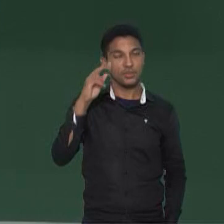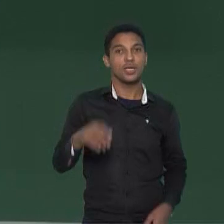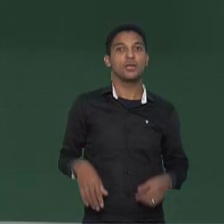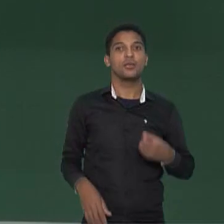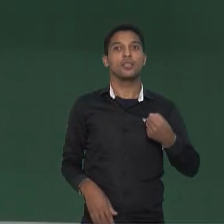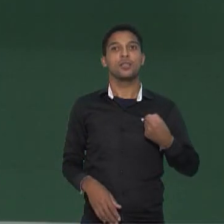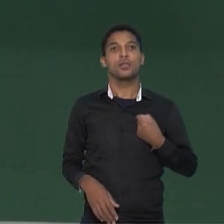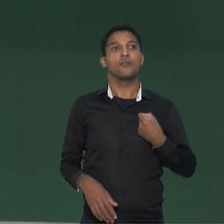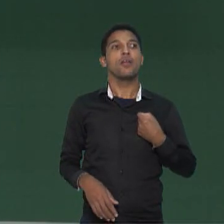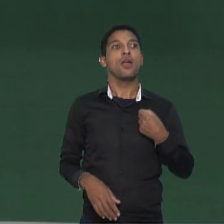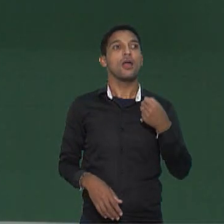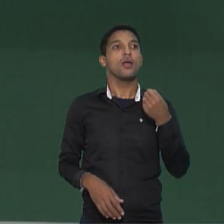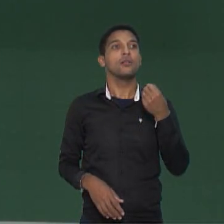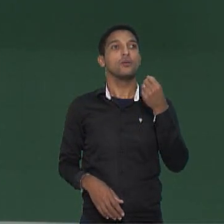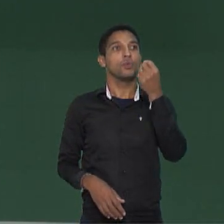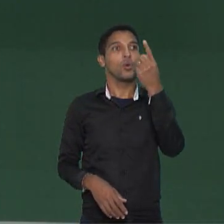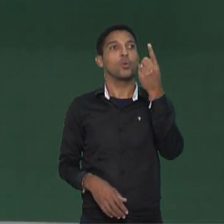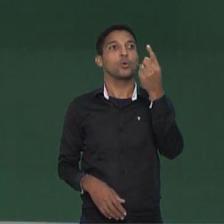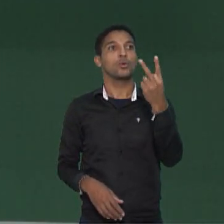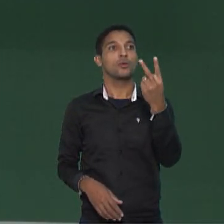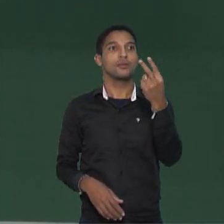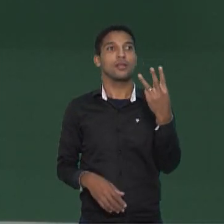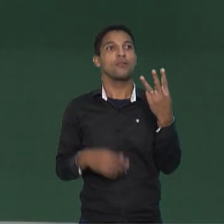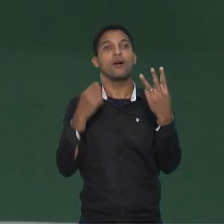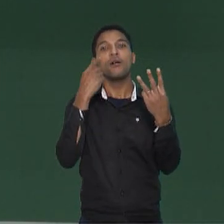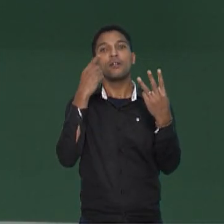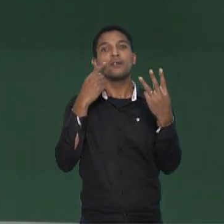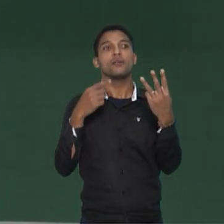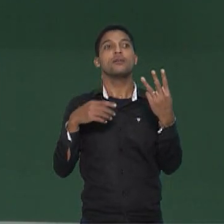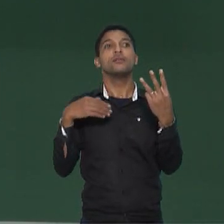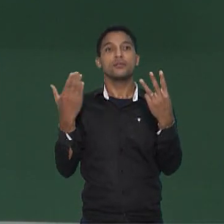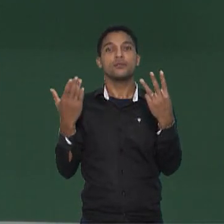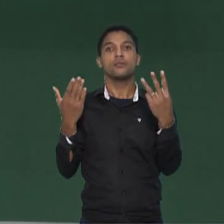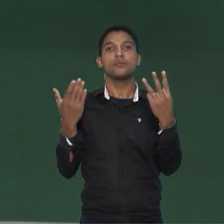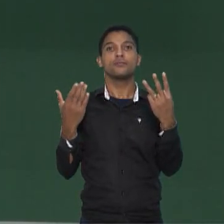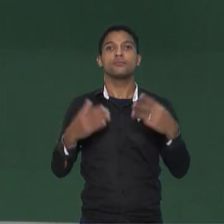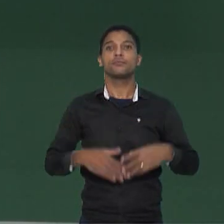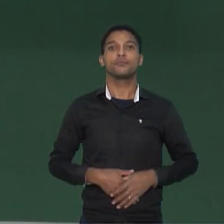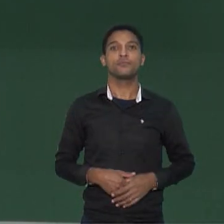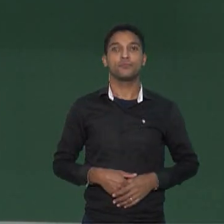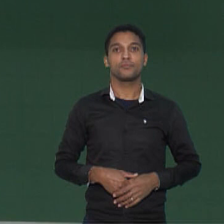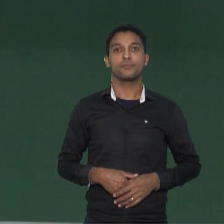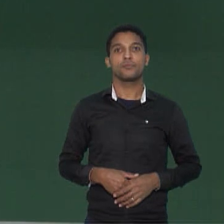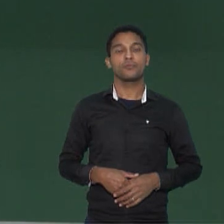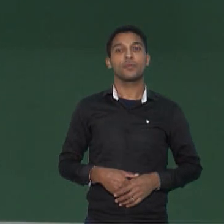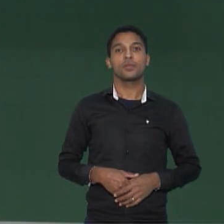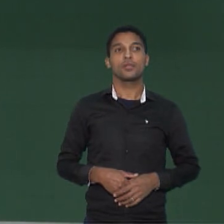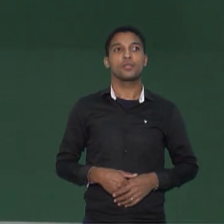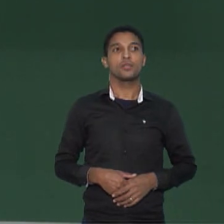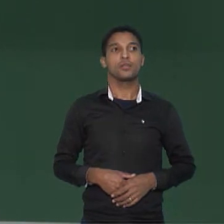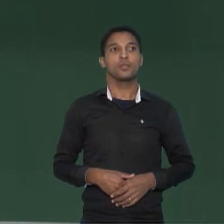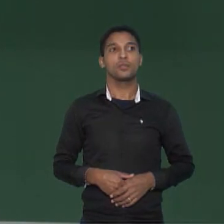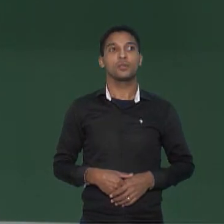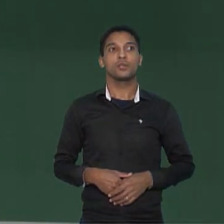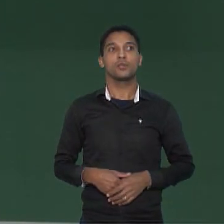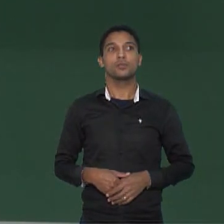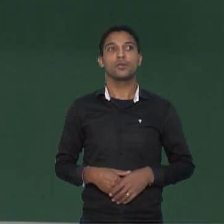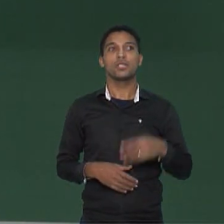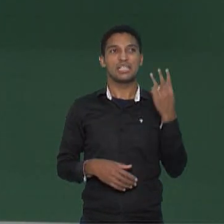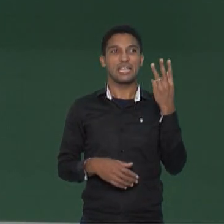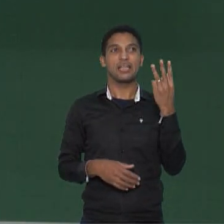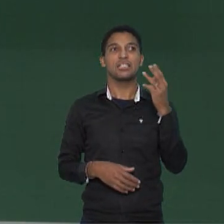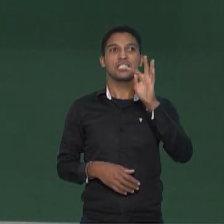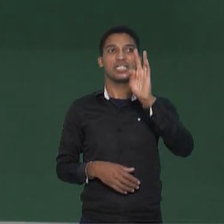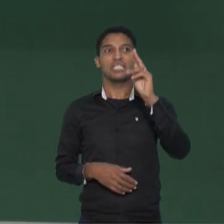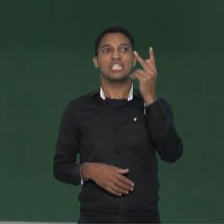1 também, representado por Thorvaldsen e Canova. E número 3, Thorvaldsen era escultor de Bonaparte. É mentira que era escultor de Bonaparte, era o